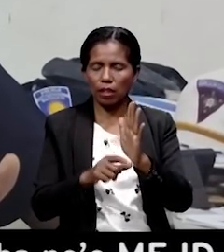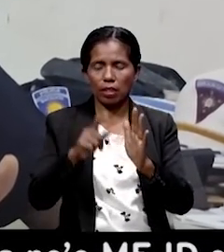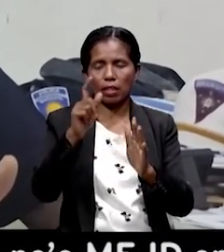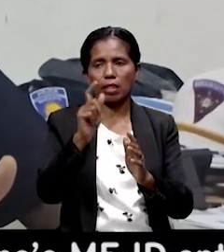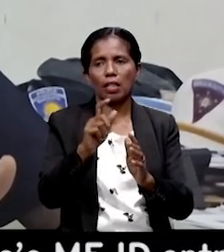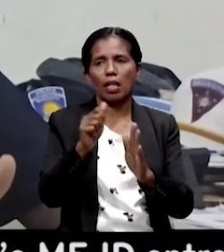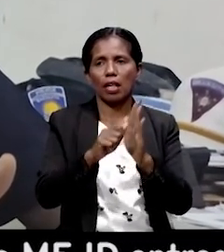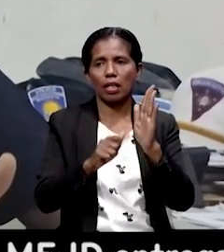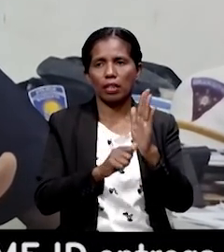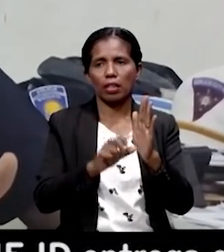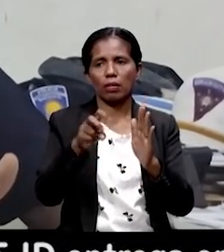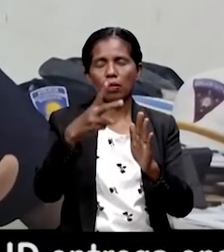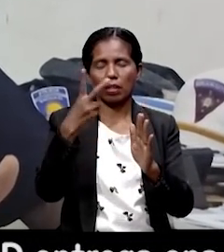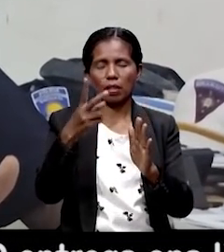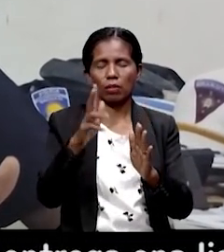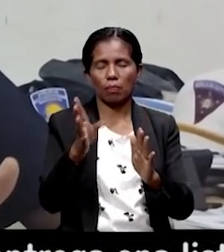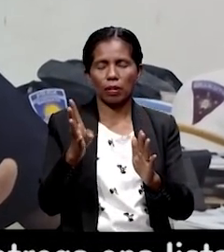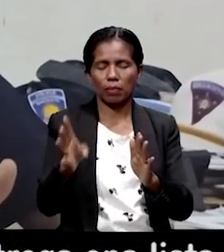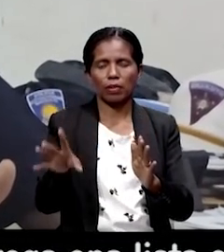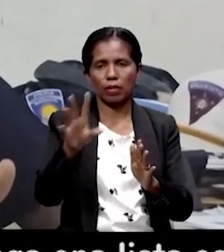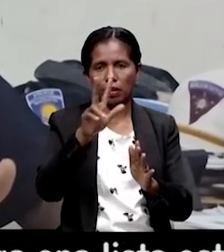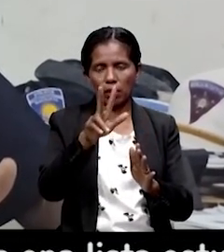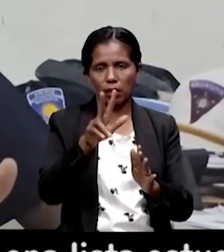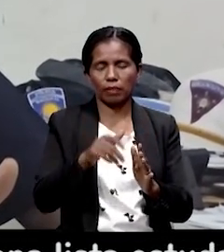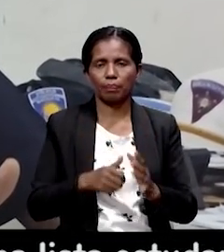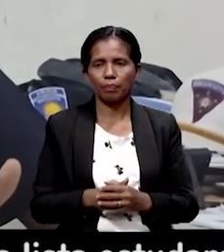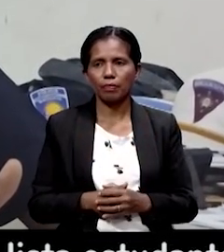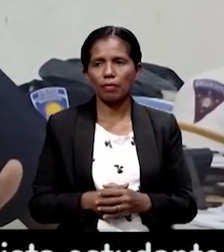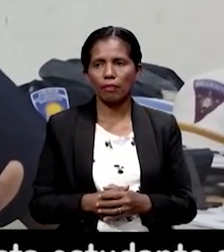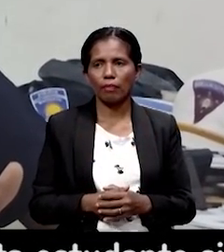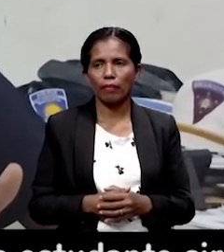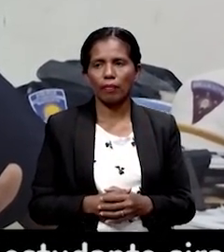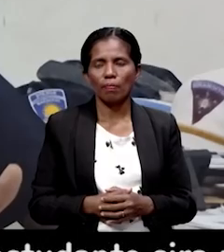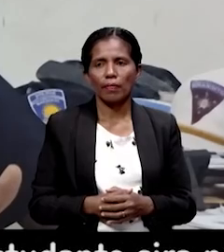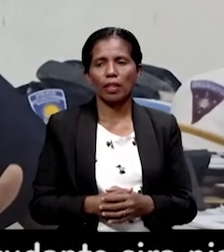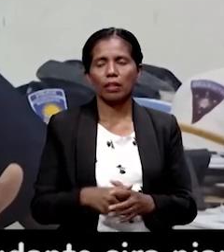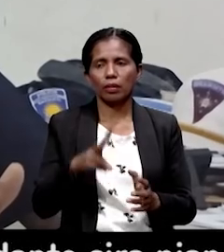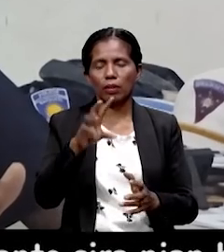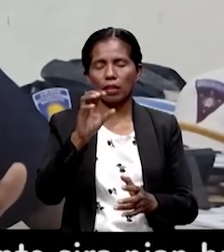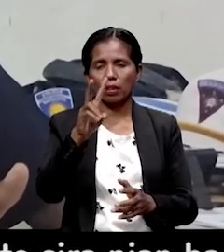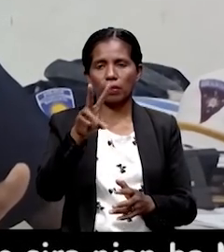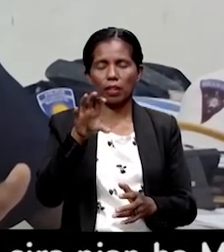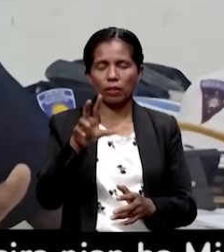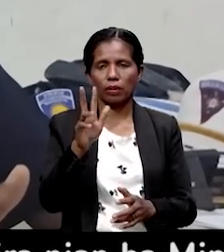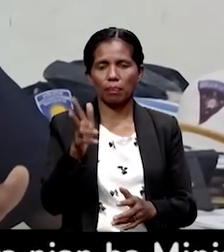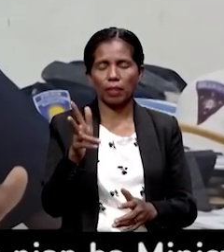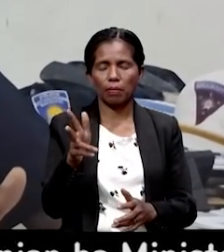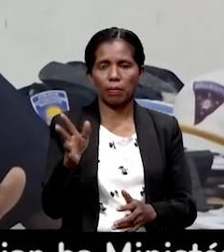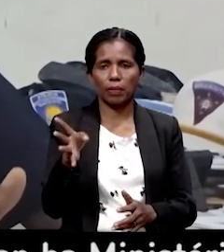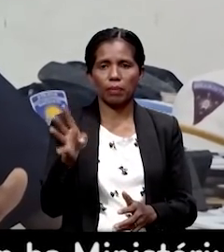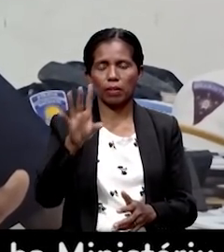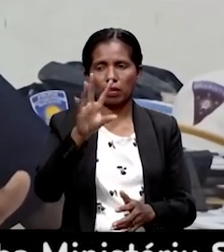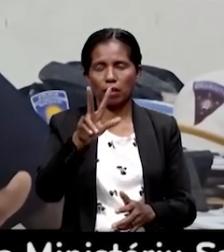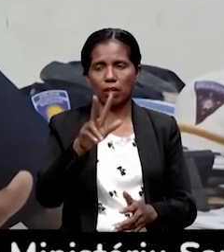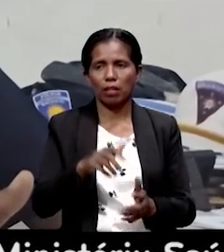artigo 243 no mos 244 243 qual é quando ba obstrução